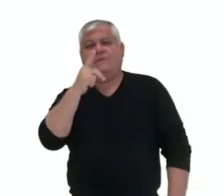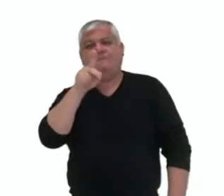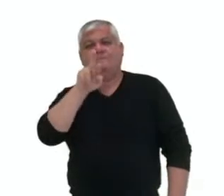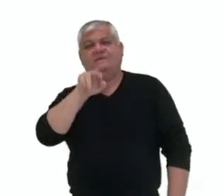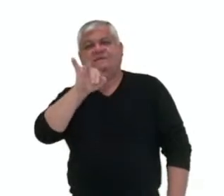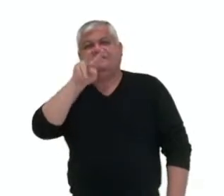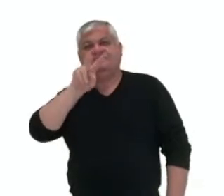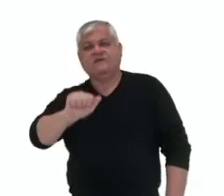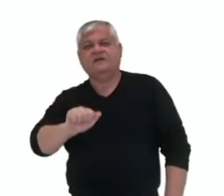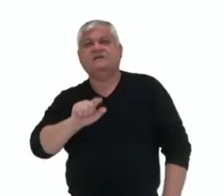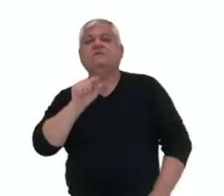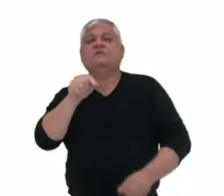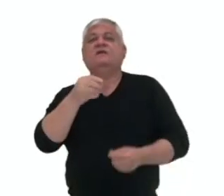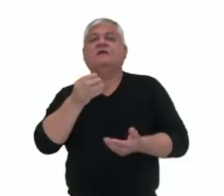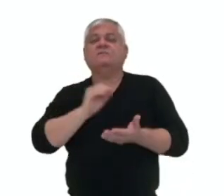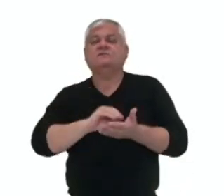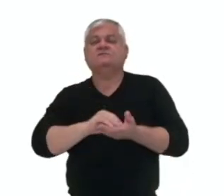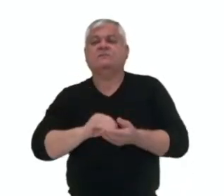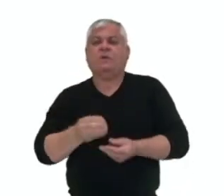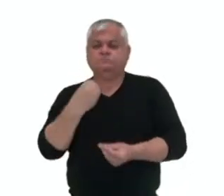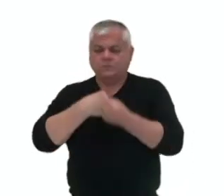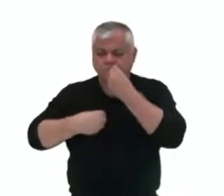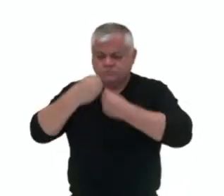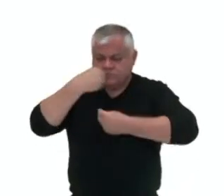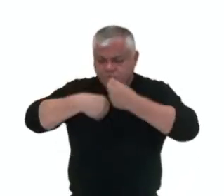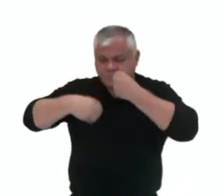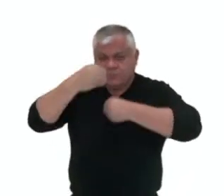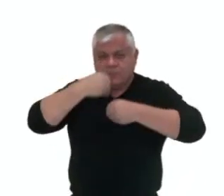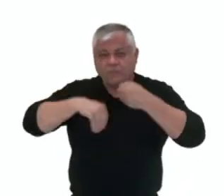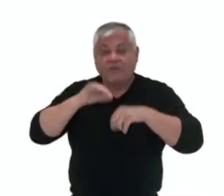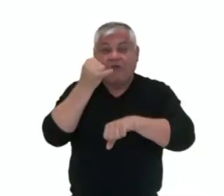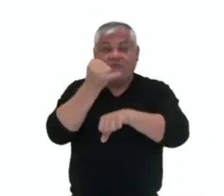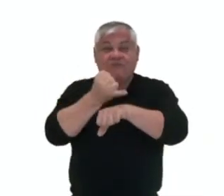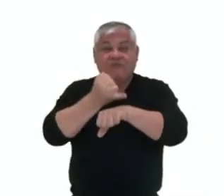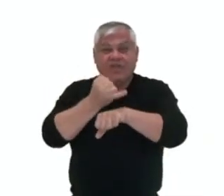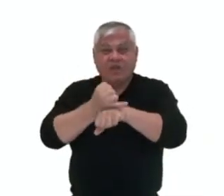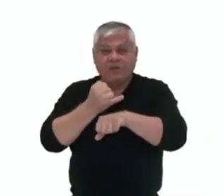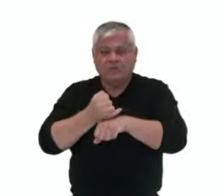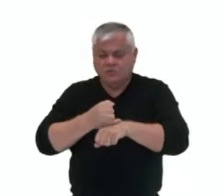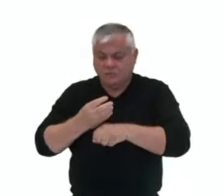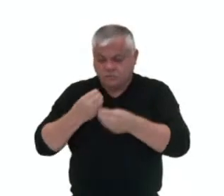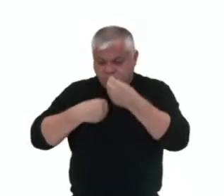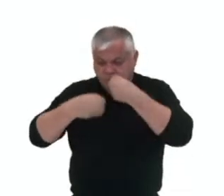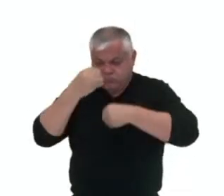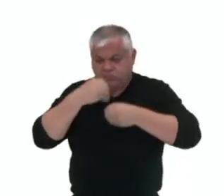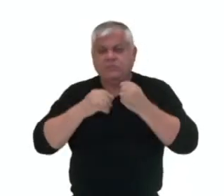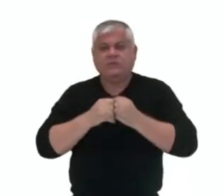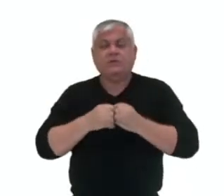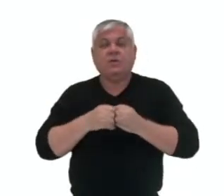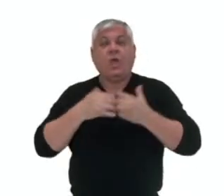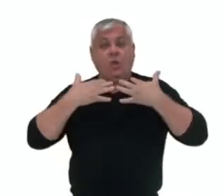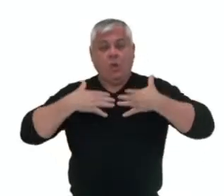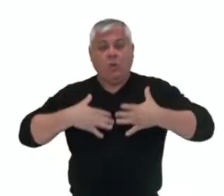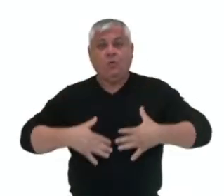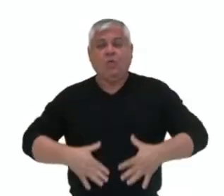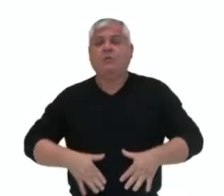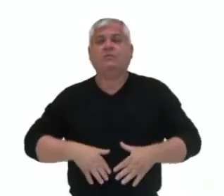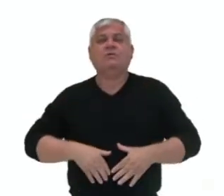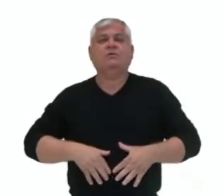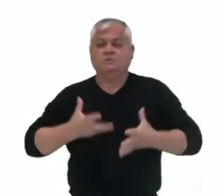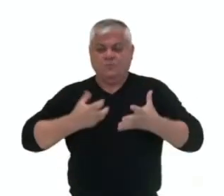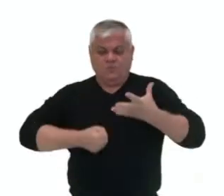baixa ingestão de ferro durante a alimentação, e aí o oxigênio pode até entrar, mas ele não consegue